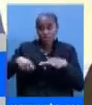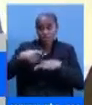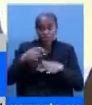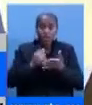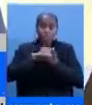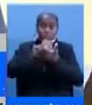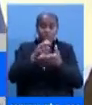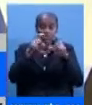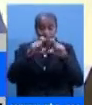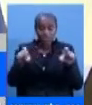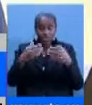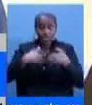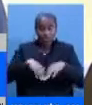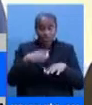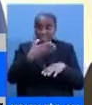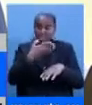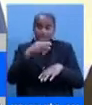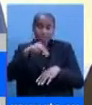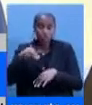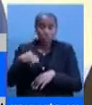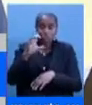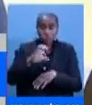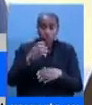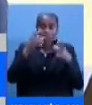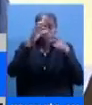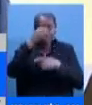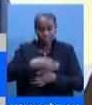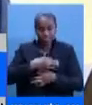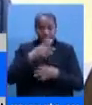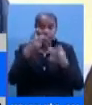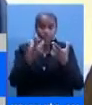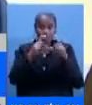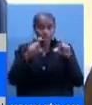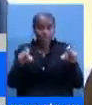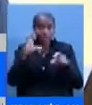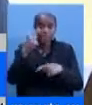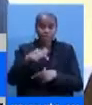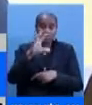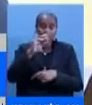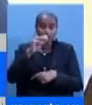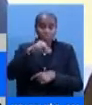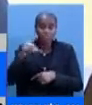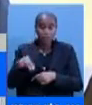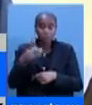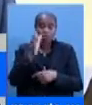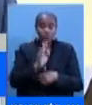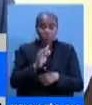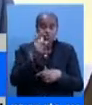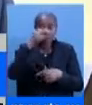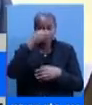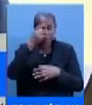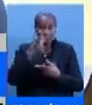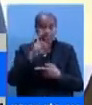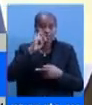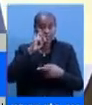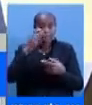apoiar as empresas, 2,7 milhões de contos de garantias para as empresas, temos 10 milhões para o Fundo de Garantia Parcial, 3 milhões